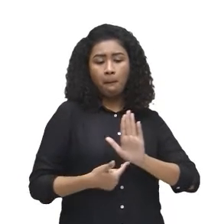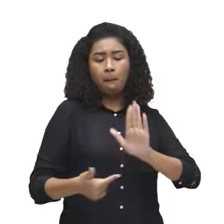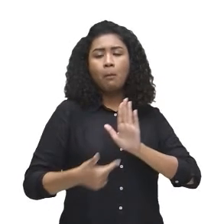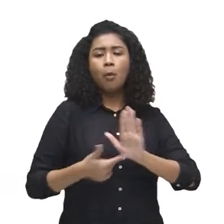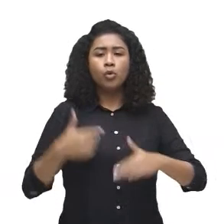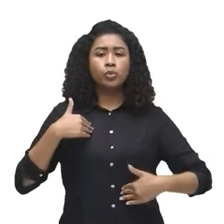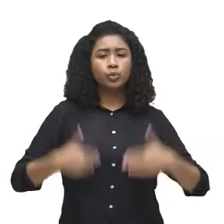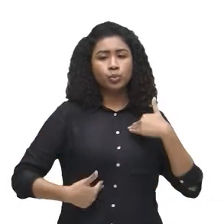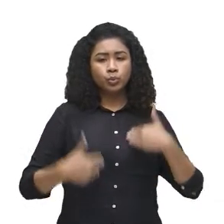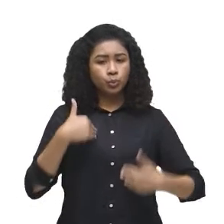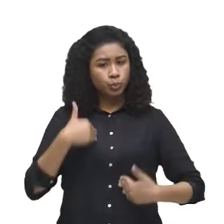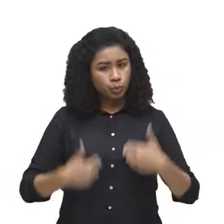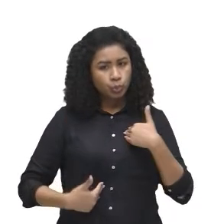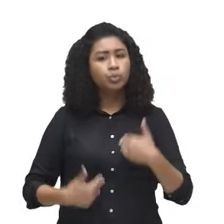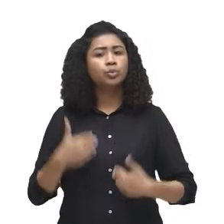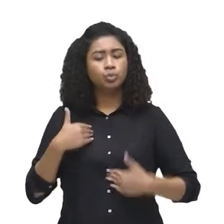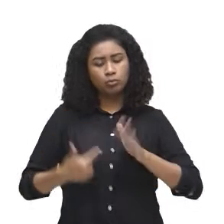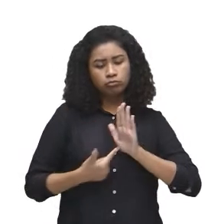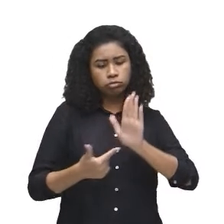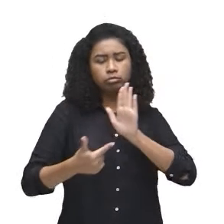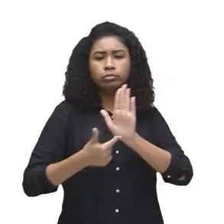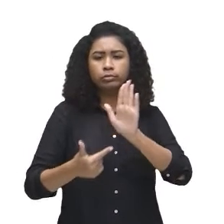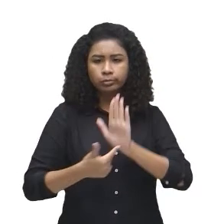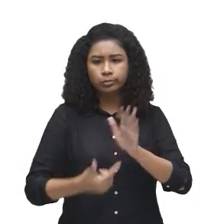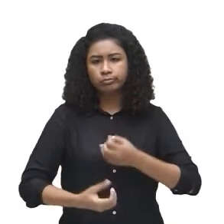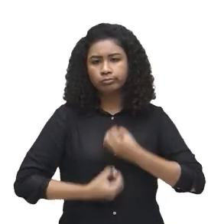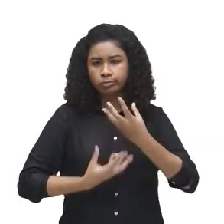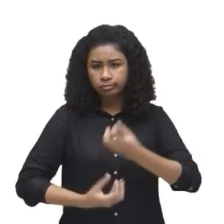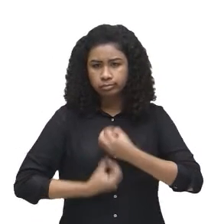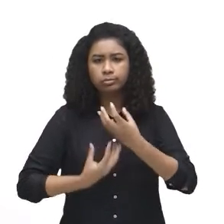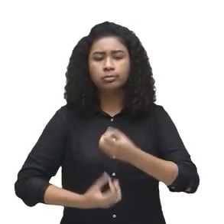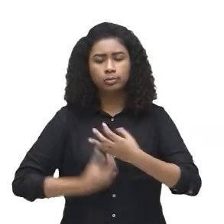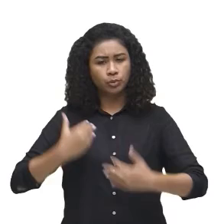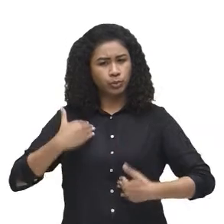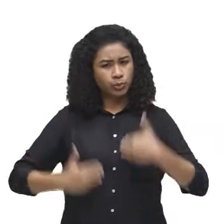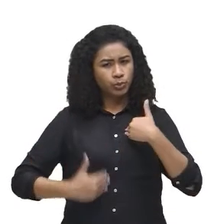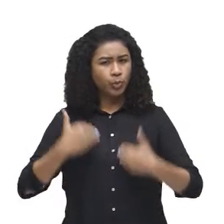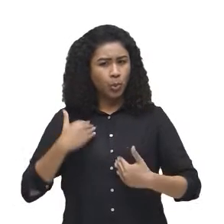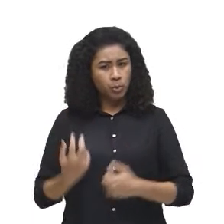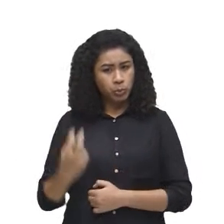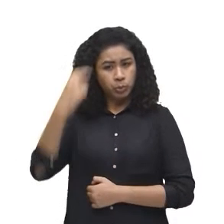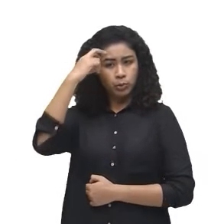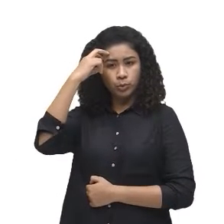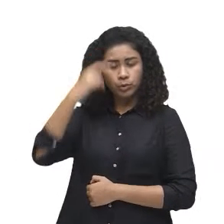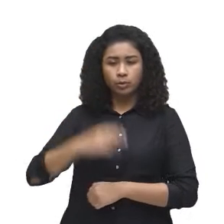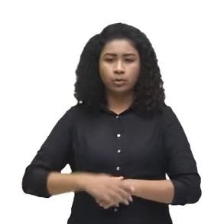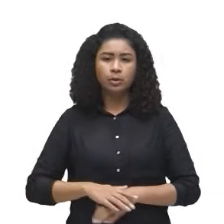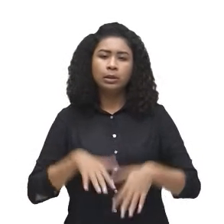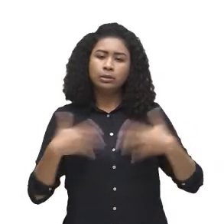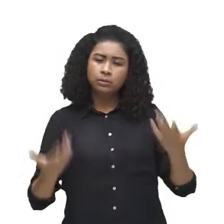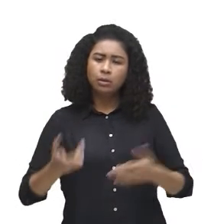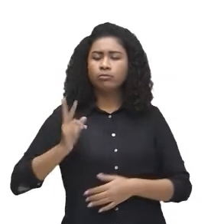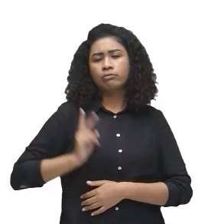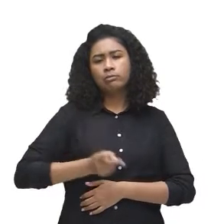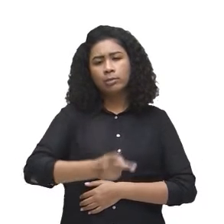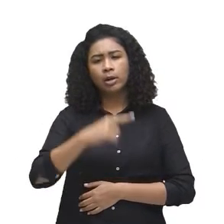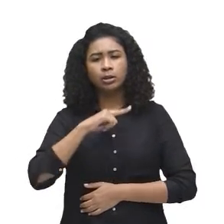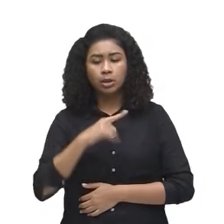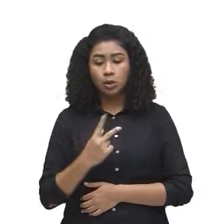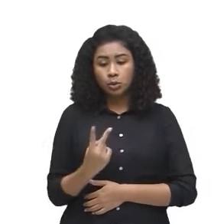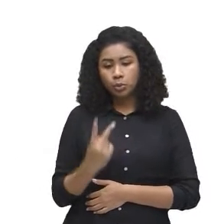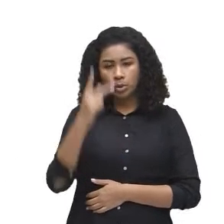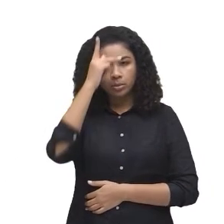cultura corporal. Então, toda vez que nós tivermos uma atividade que envolva dois ou mais indivíduos com